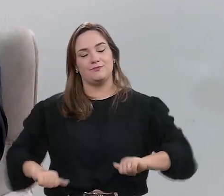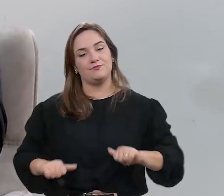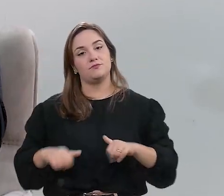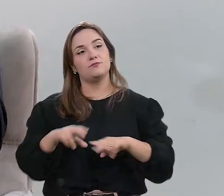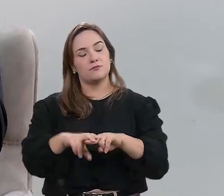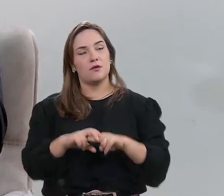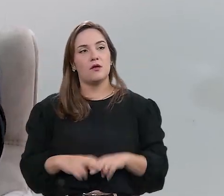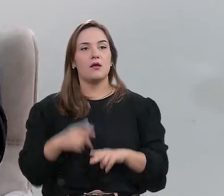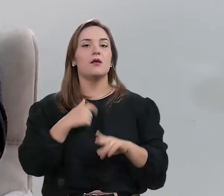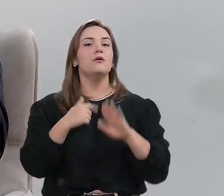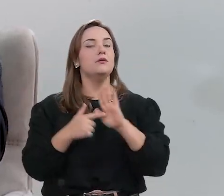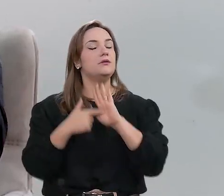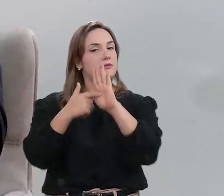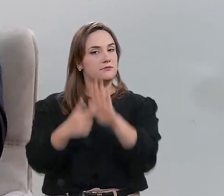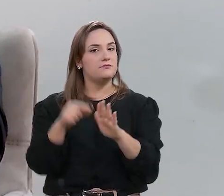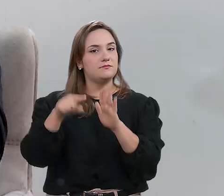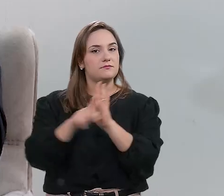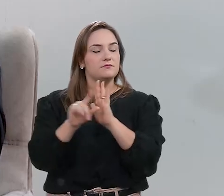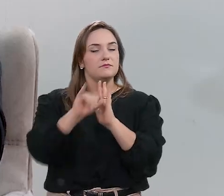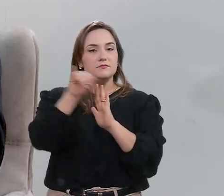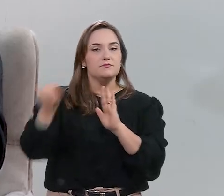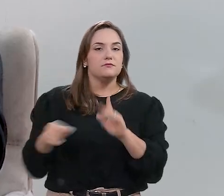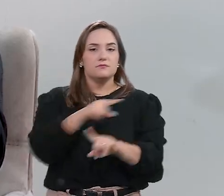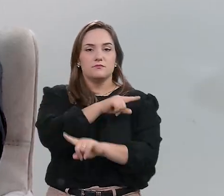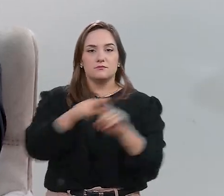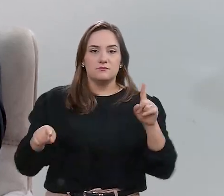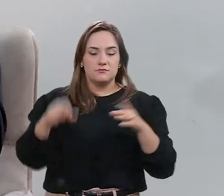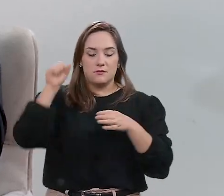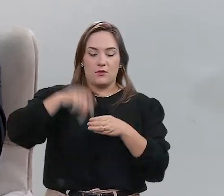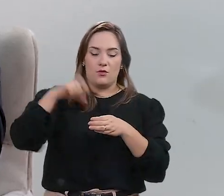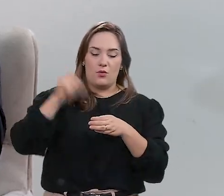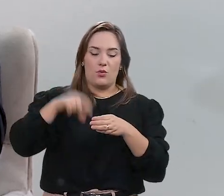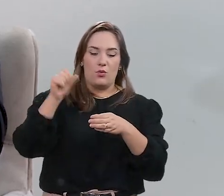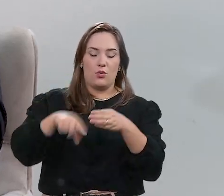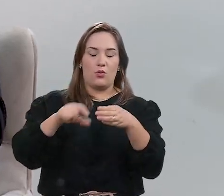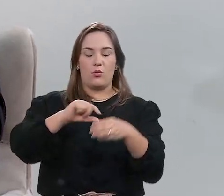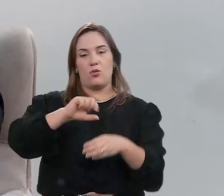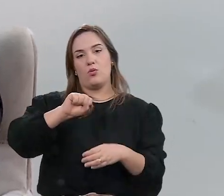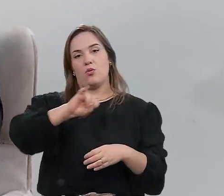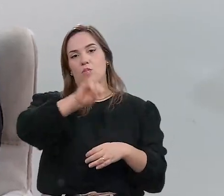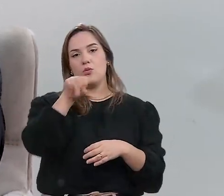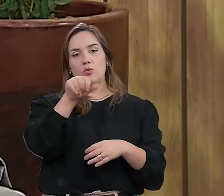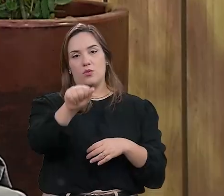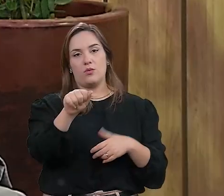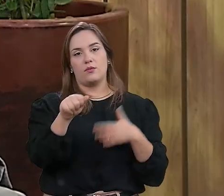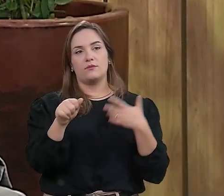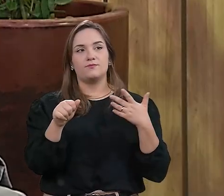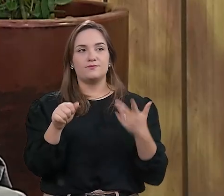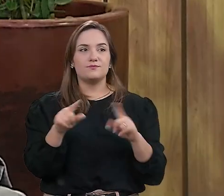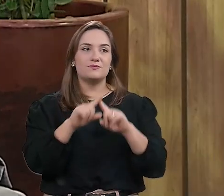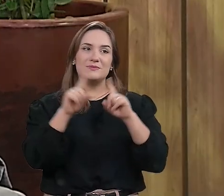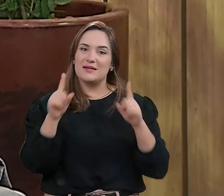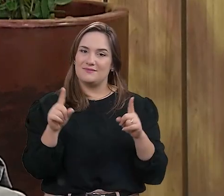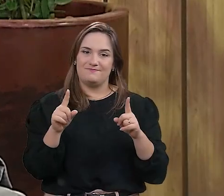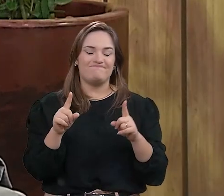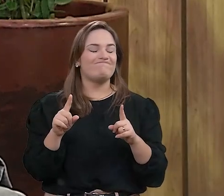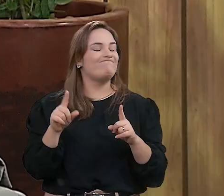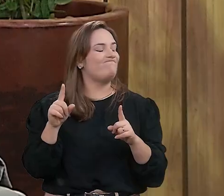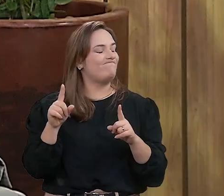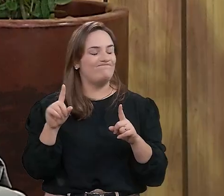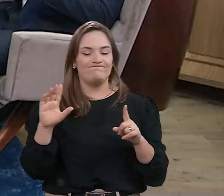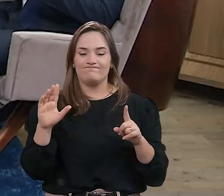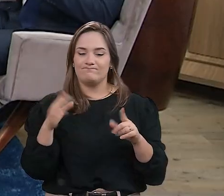projeto para proibir o plantio de soja no Pantanal e, como você disse, ele foi arquivado pela Comissão de